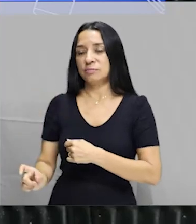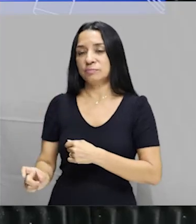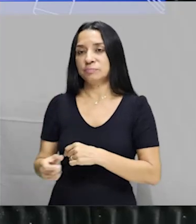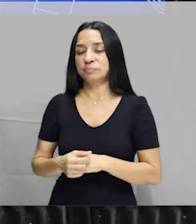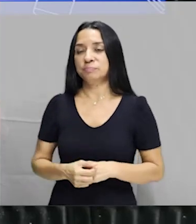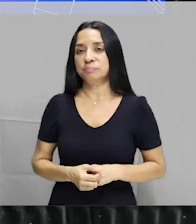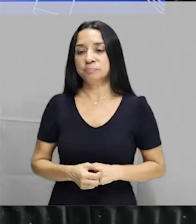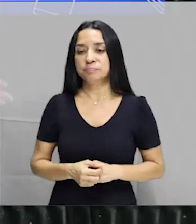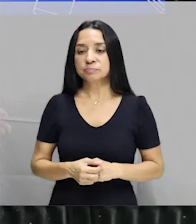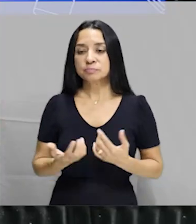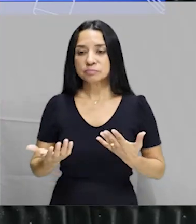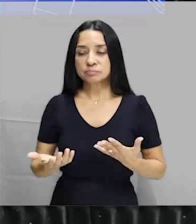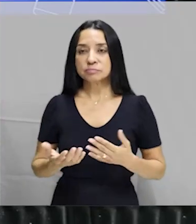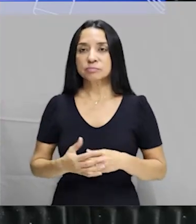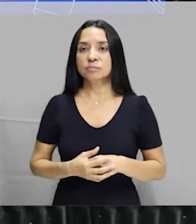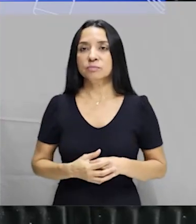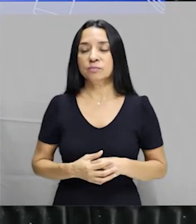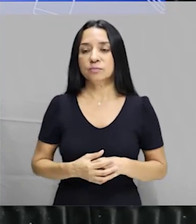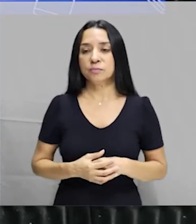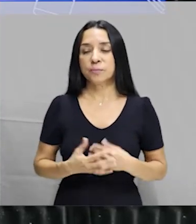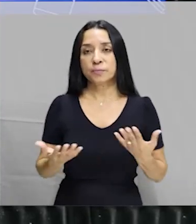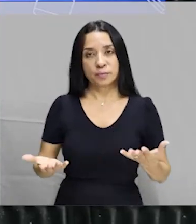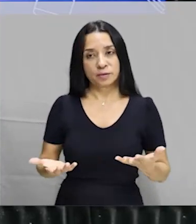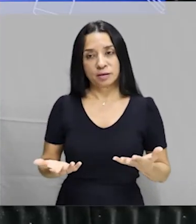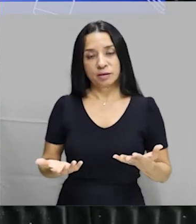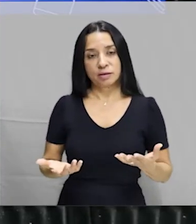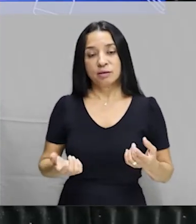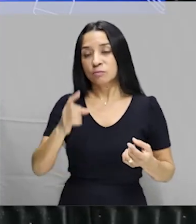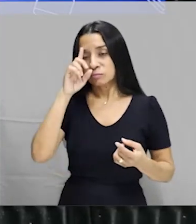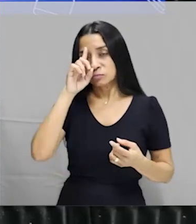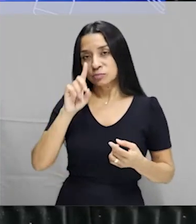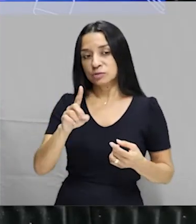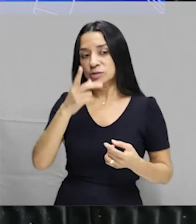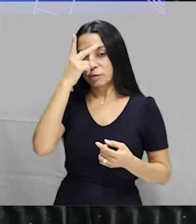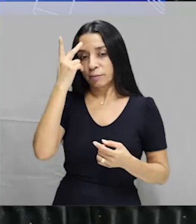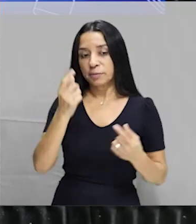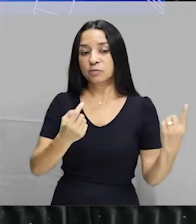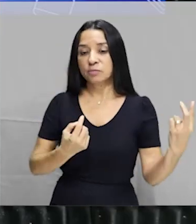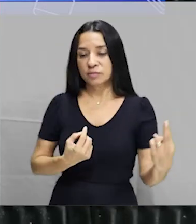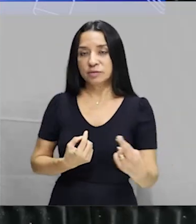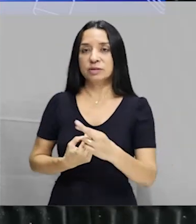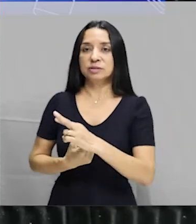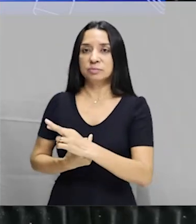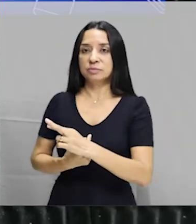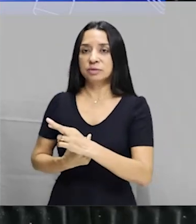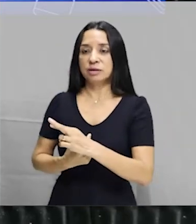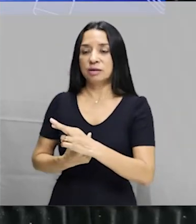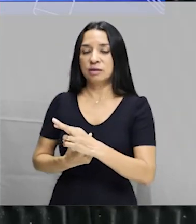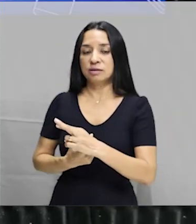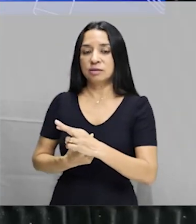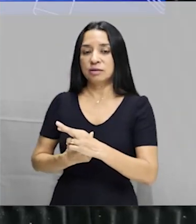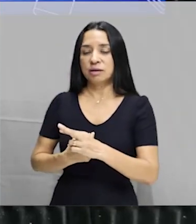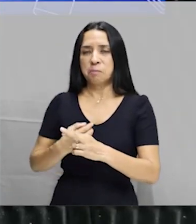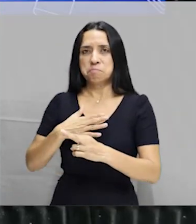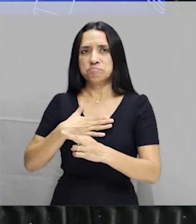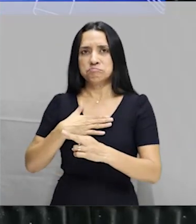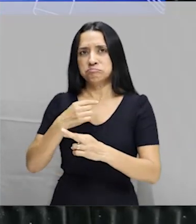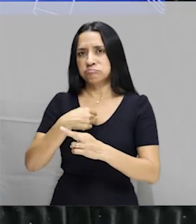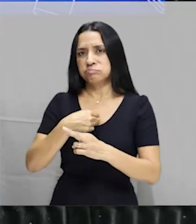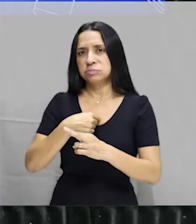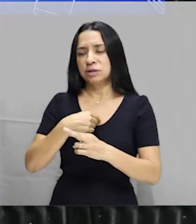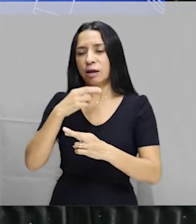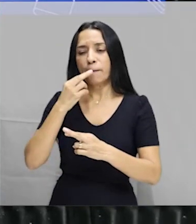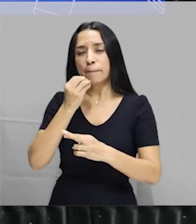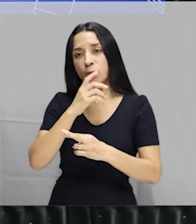mole em pedra dura, tanto bate até que fura. Uma hora a pessoa vai lhe responder, poxa, aquela pessoa me dá bom dia todo dia. Essa pessoa deve